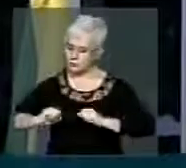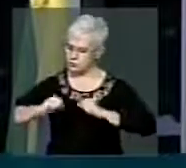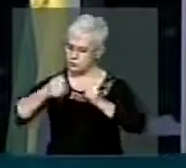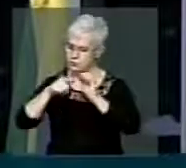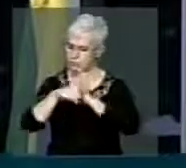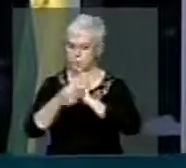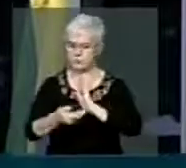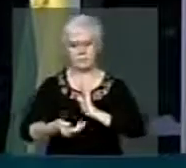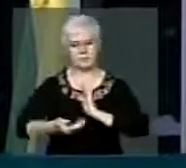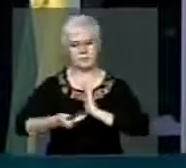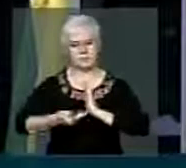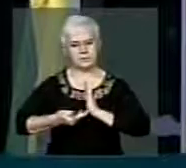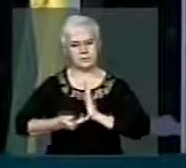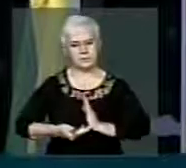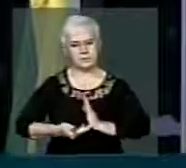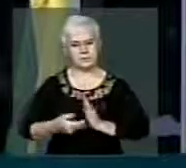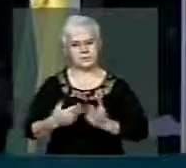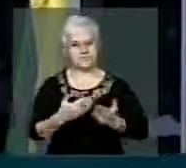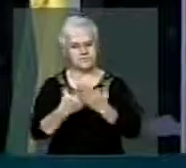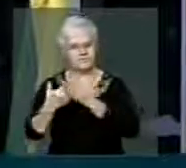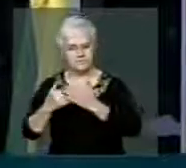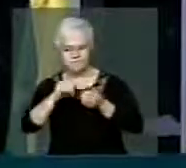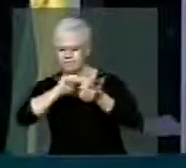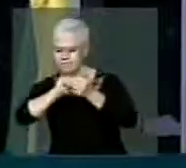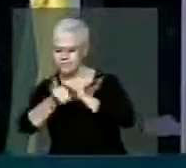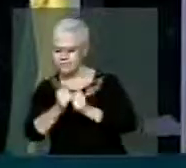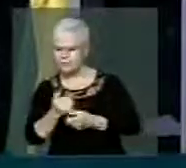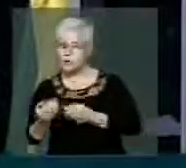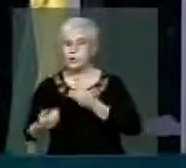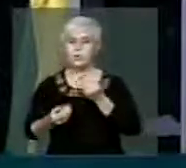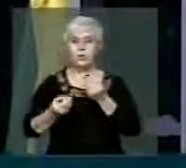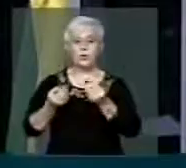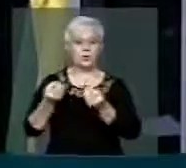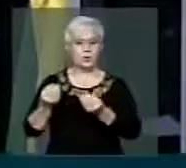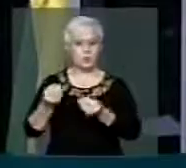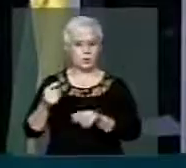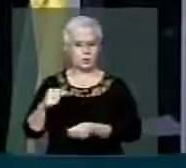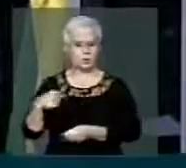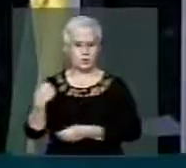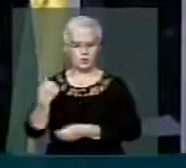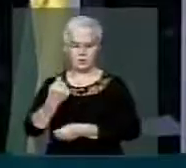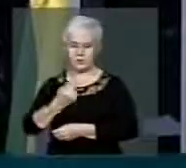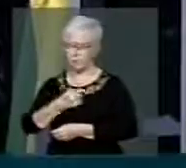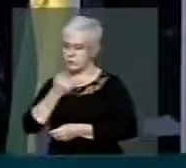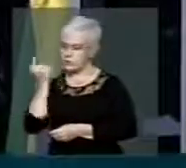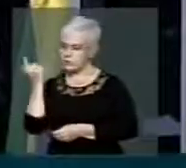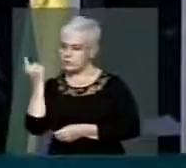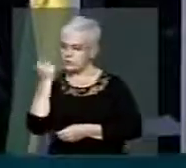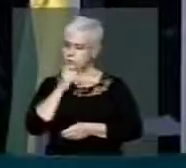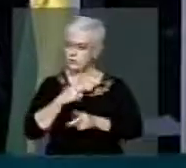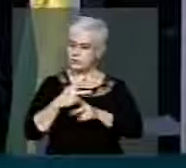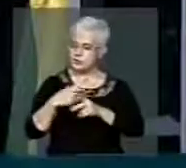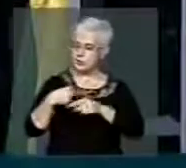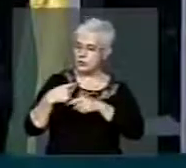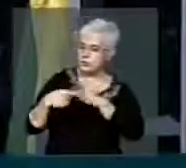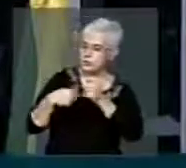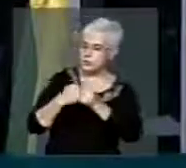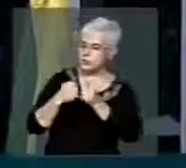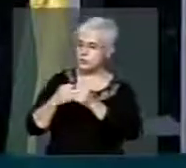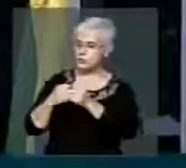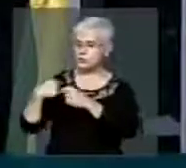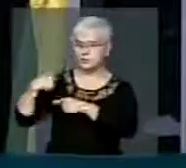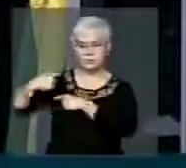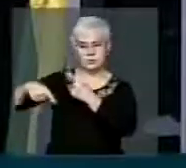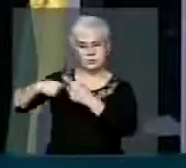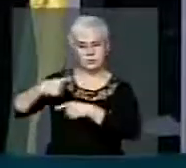casa, avaliarmos como que nós conseguimos caminhar nesses